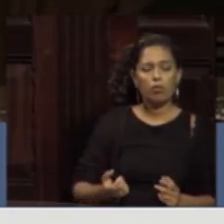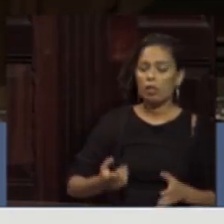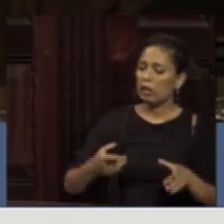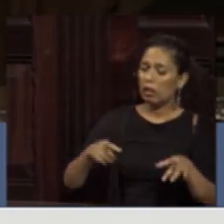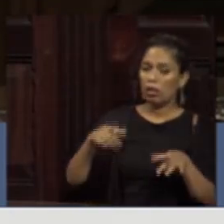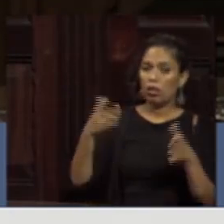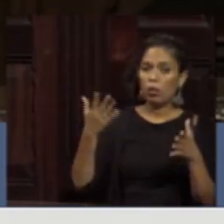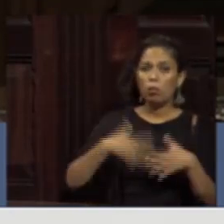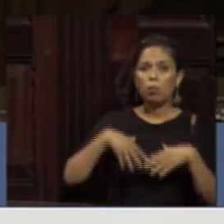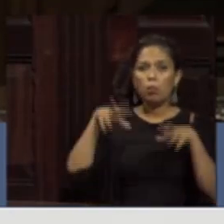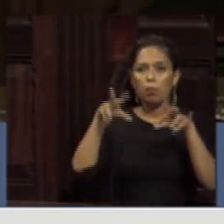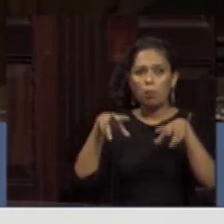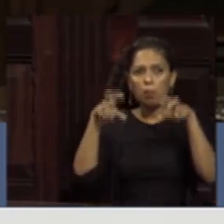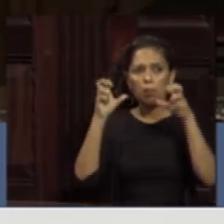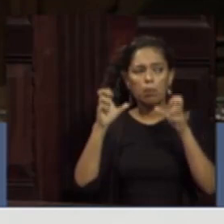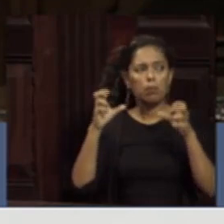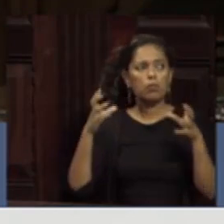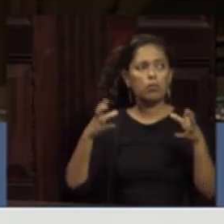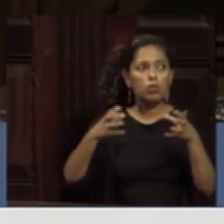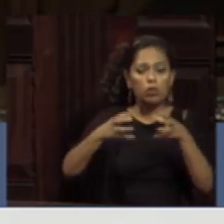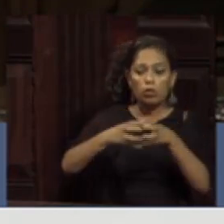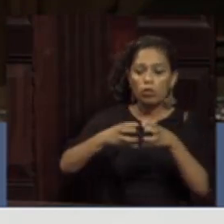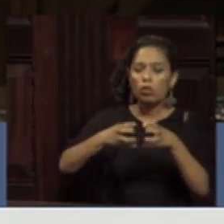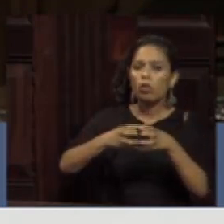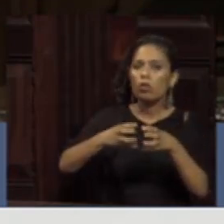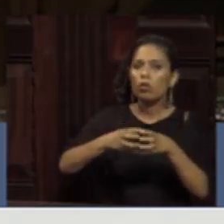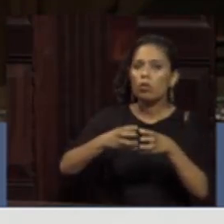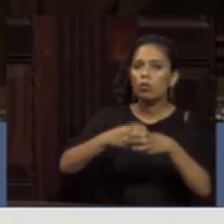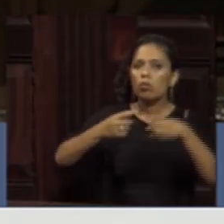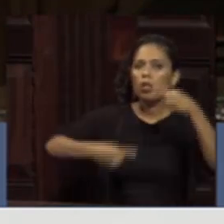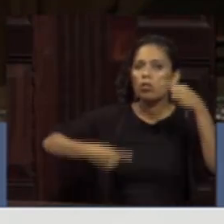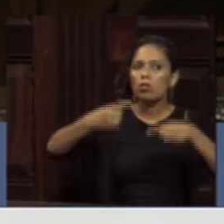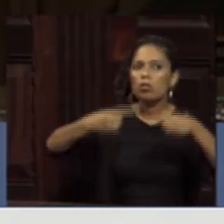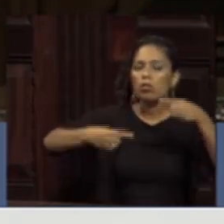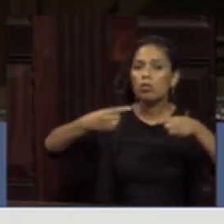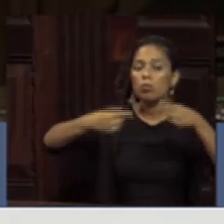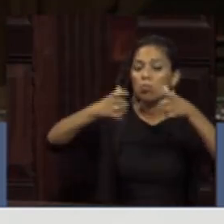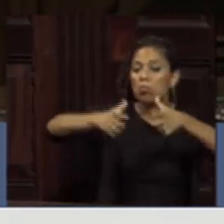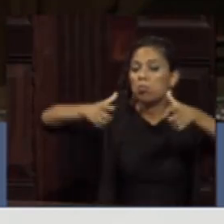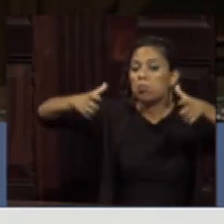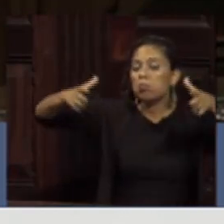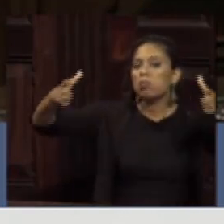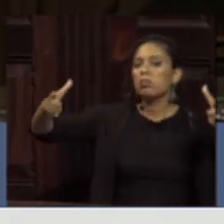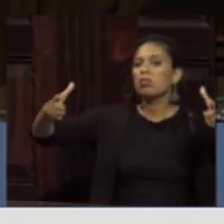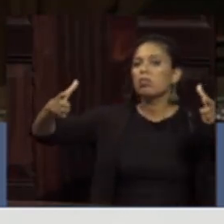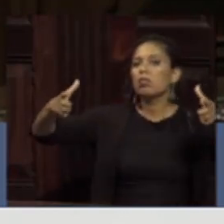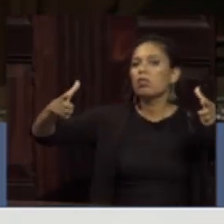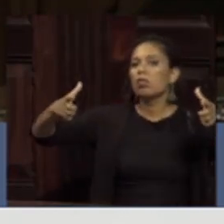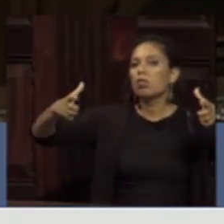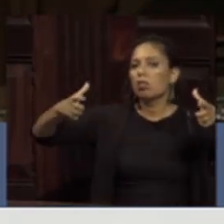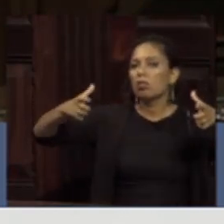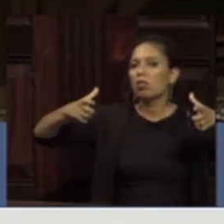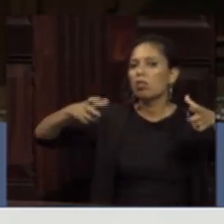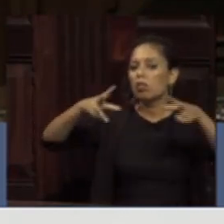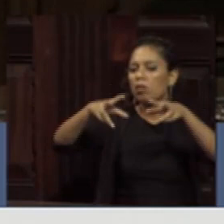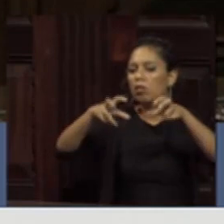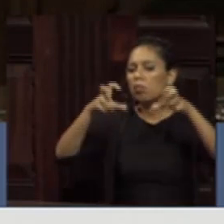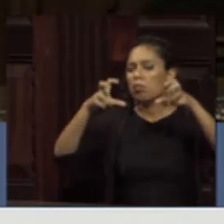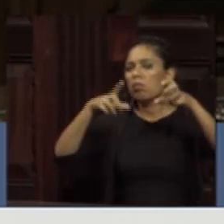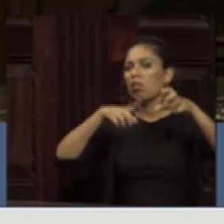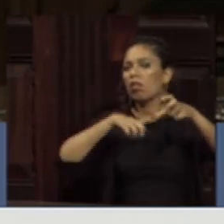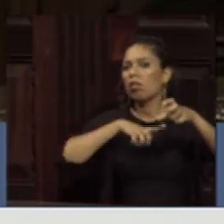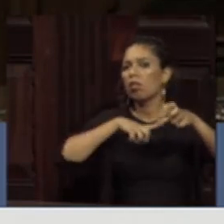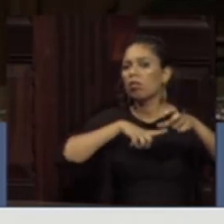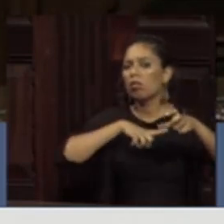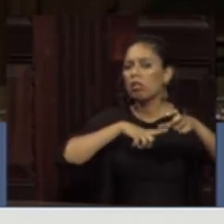especuladas em partidos de grande relevância. Só entro para esse partido se eu for o